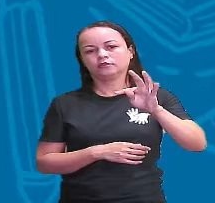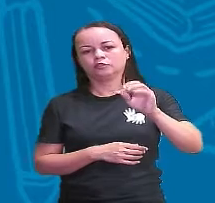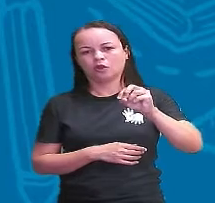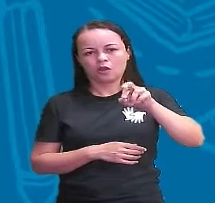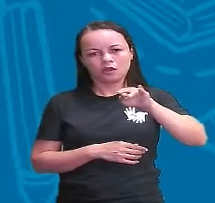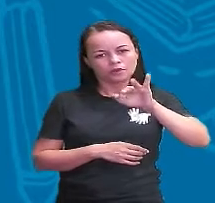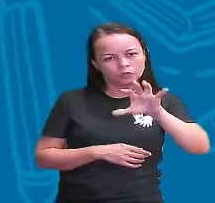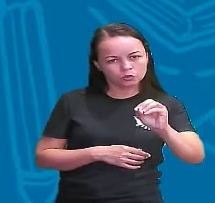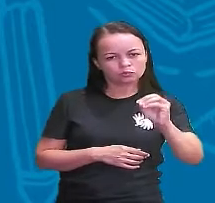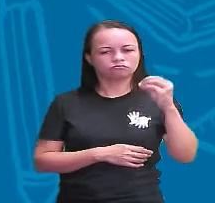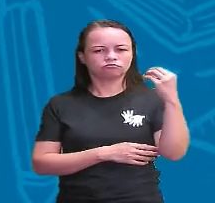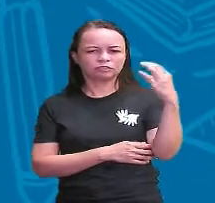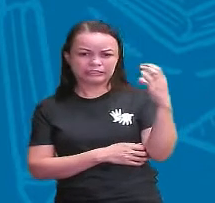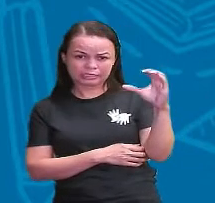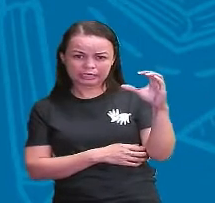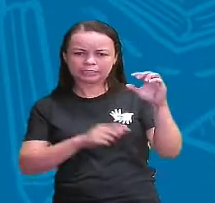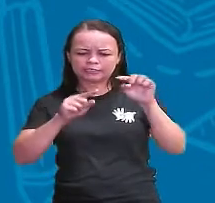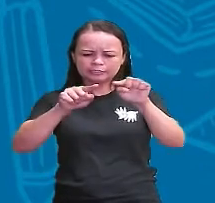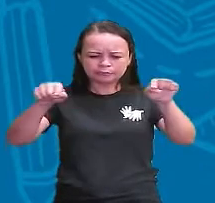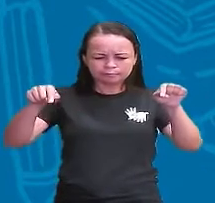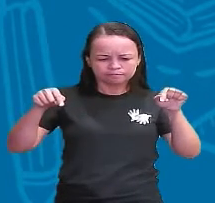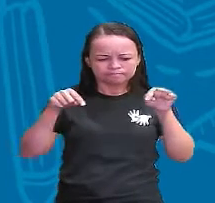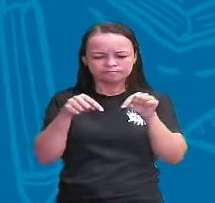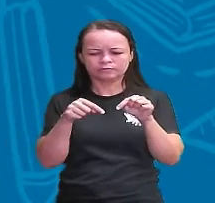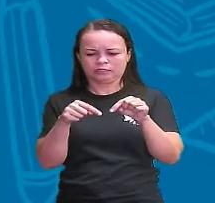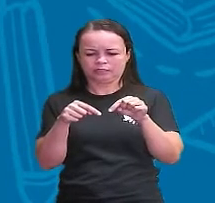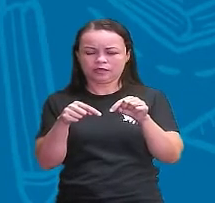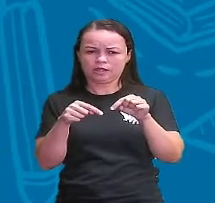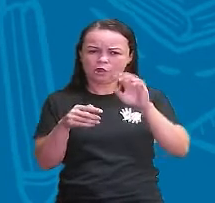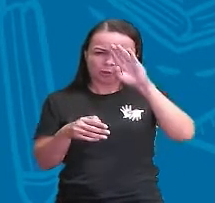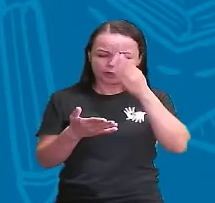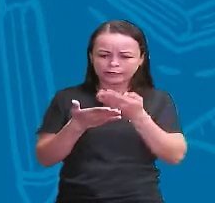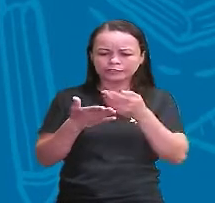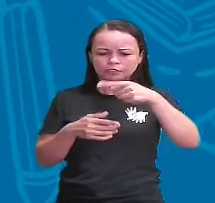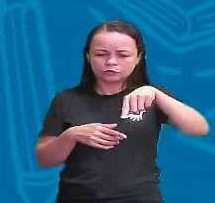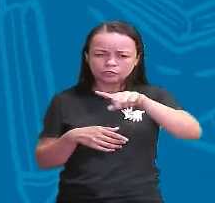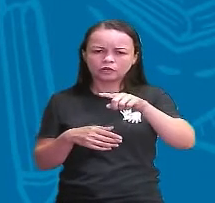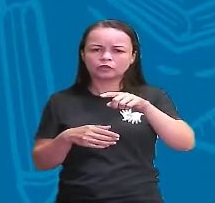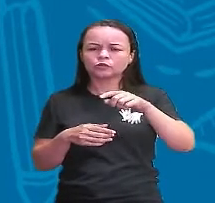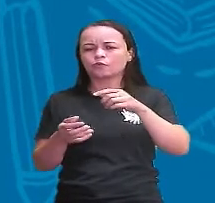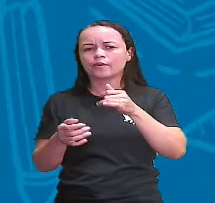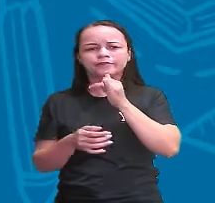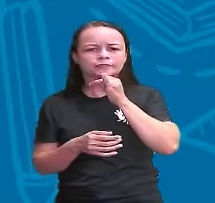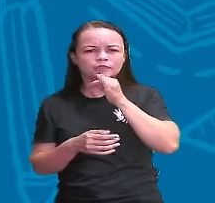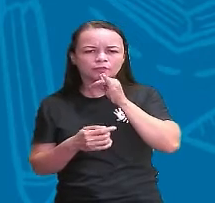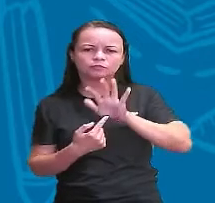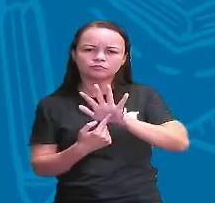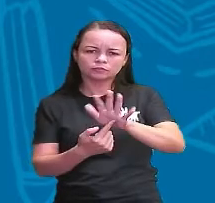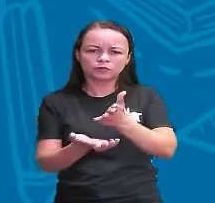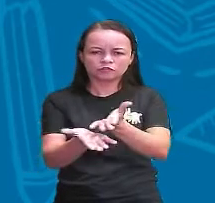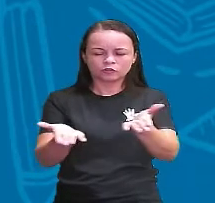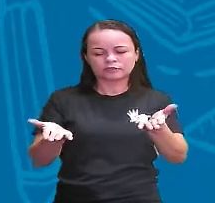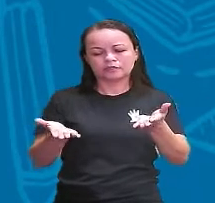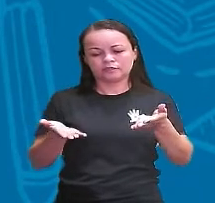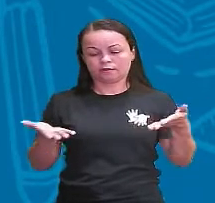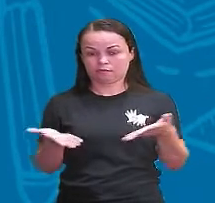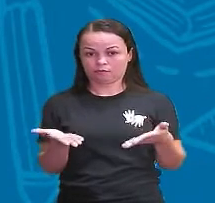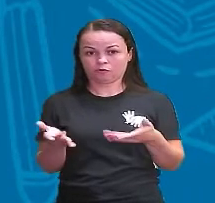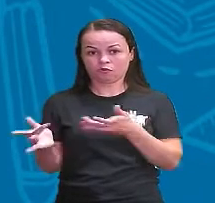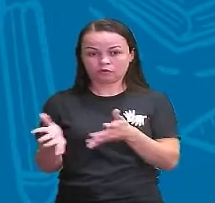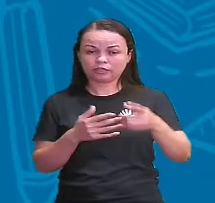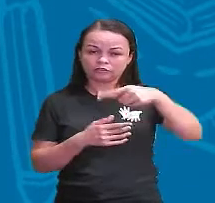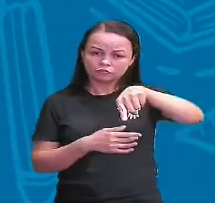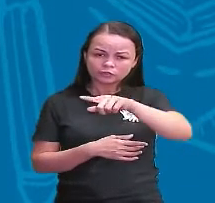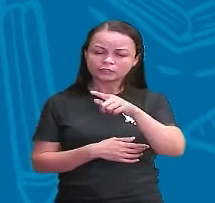acredito que aí de casa, a partir do exemplo anterior que eu dei para vocês, essa afirmação aí vocês já vão conseguir